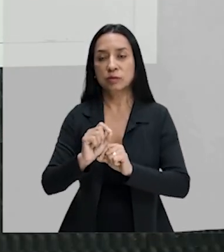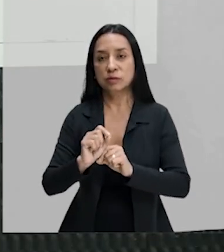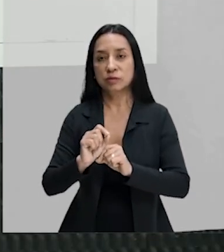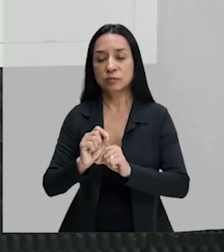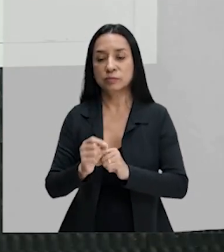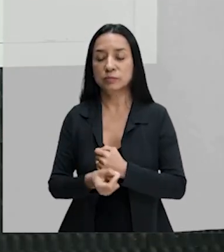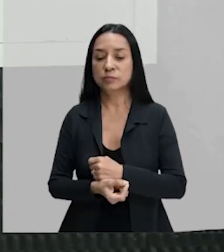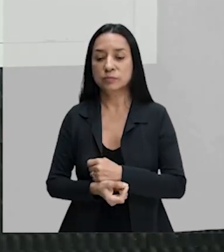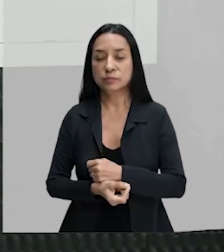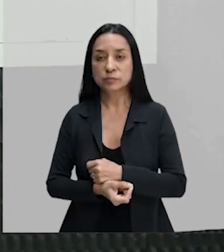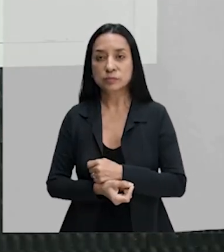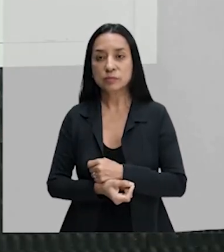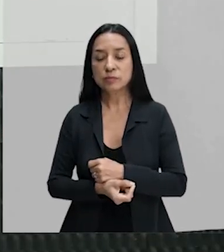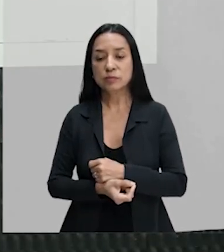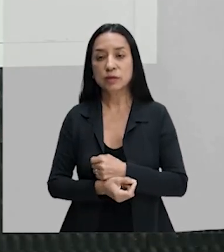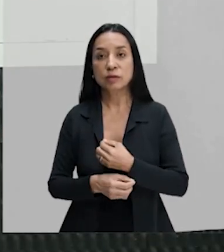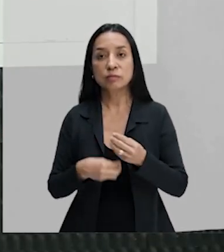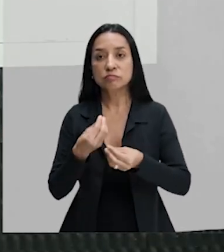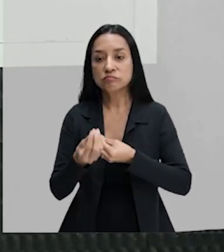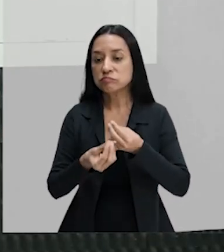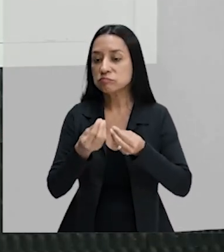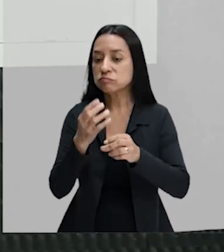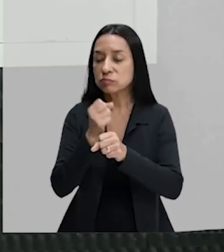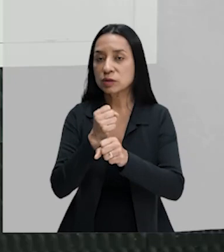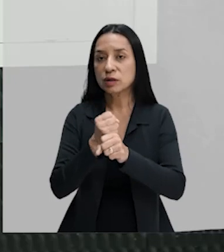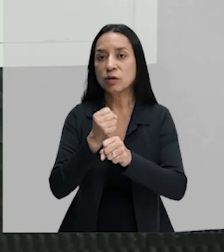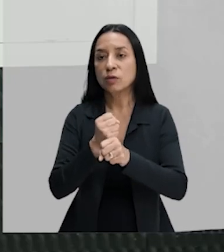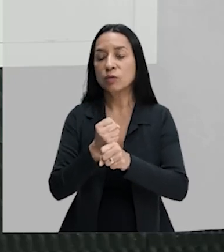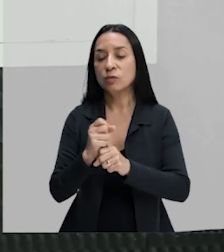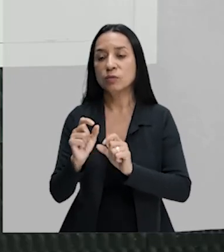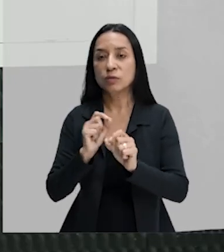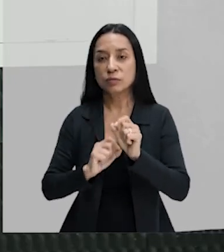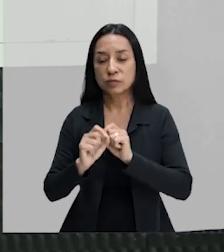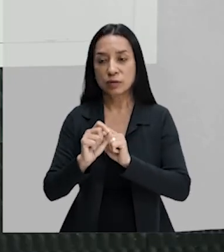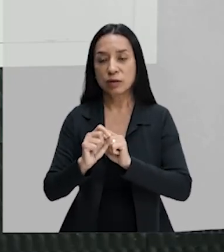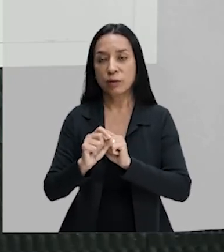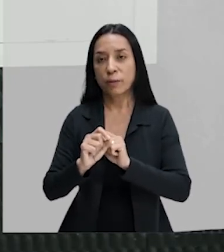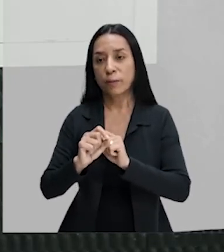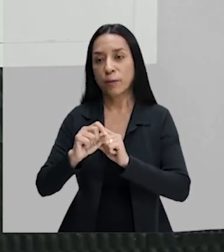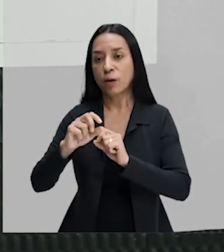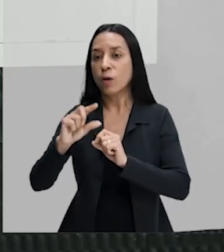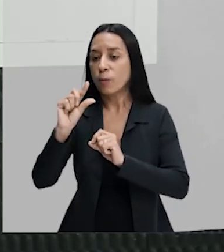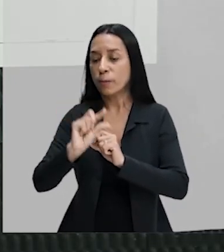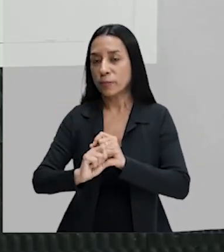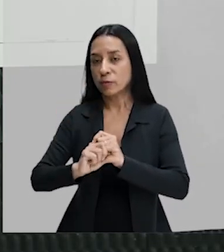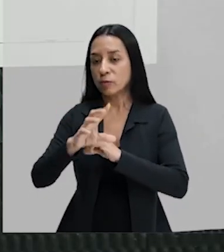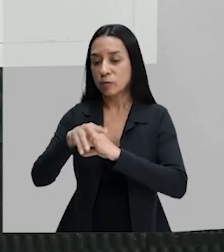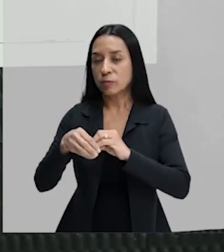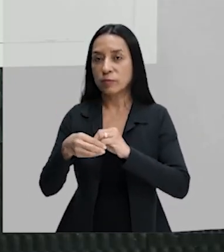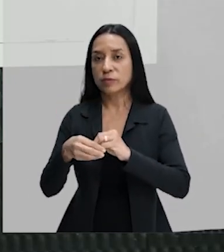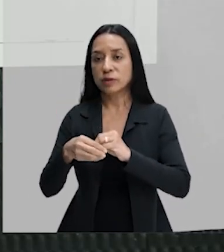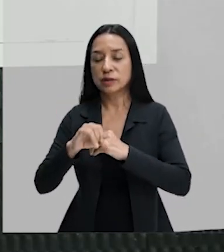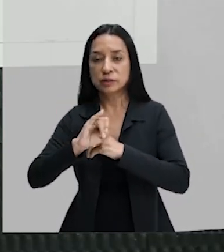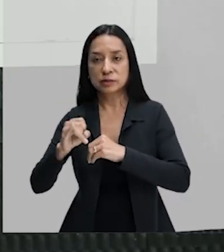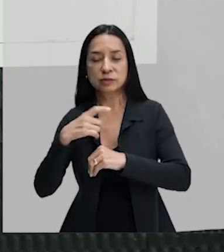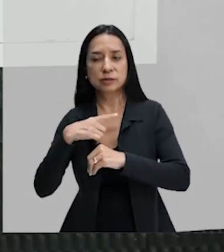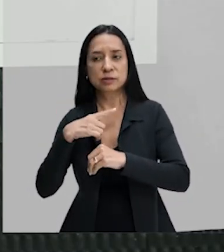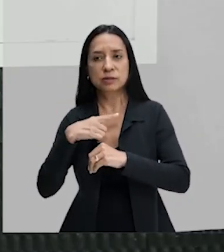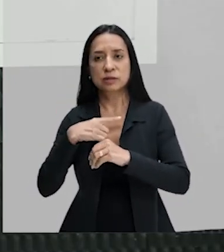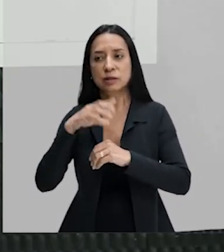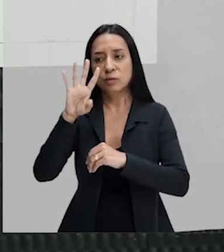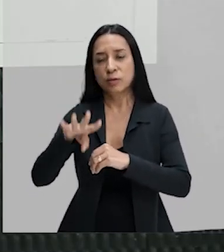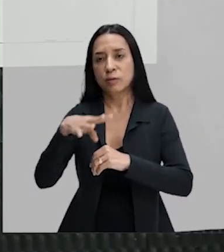menor complementar. Thomas, se eu tiver uma matriz de ordem 4, o menor complementar vai gerar uma matriz de ordem